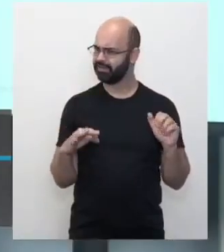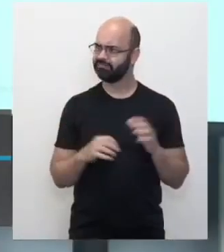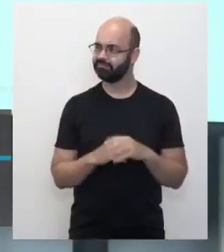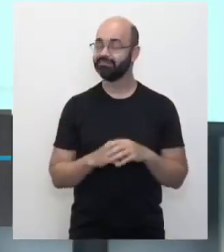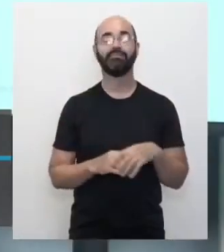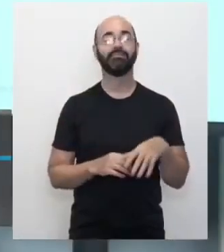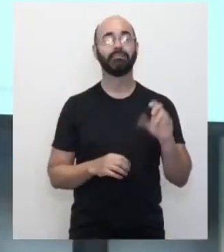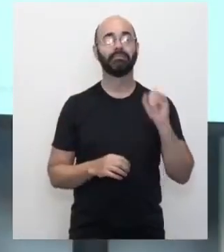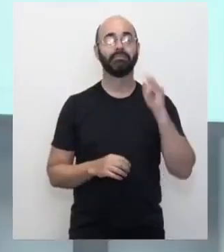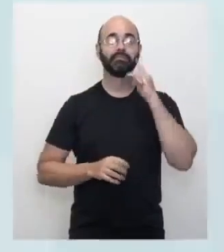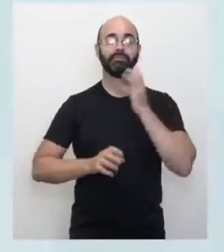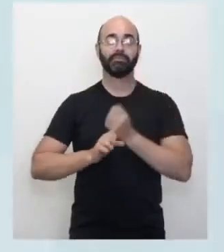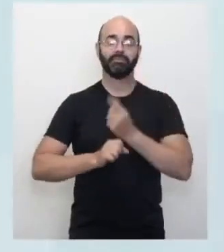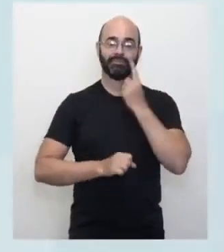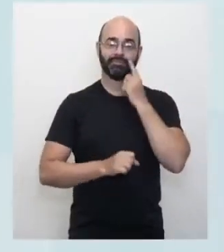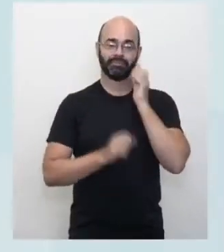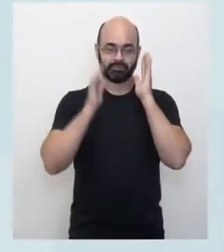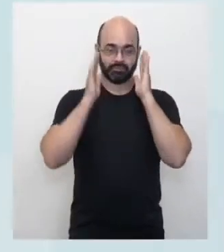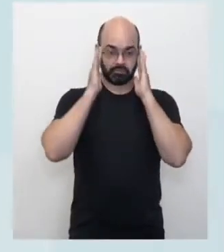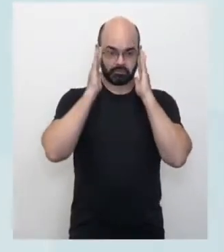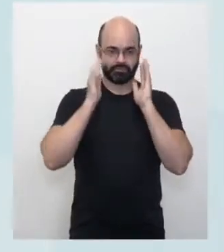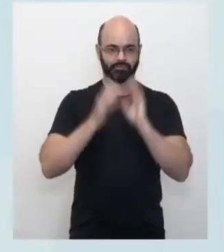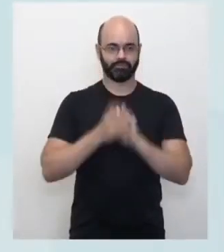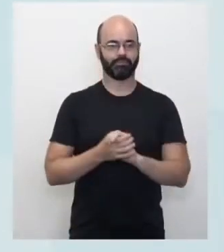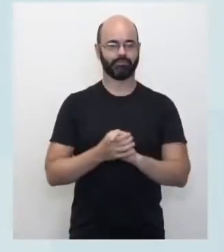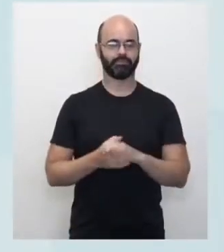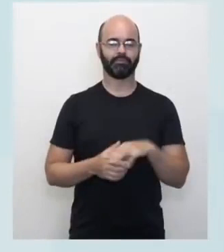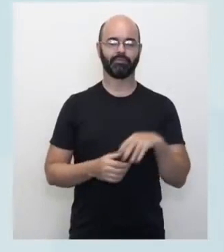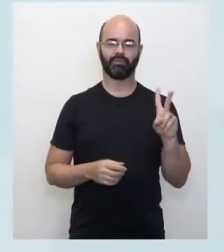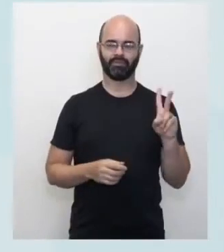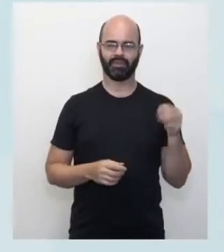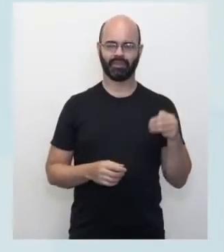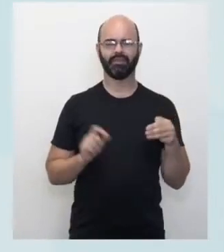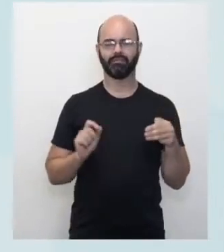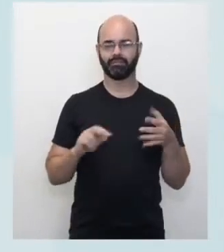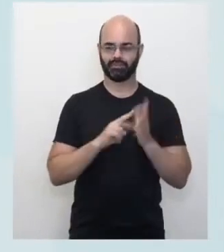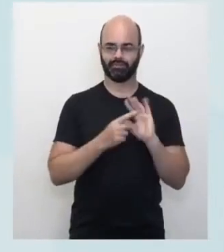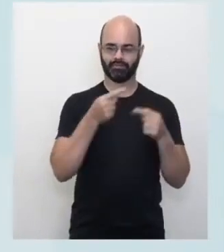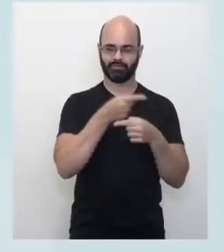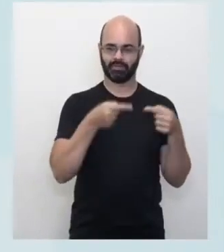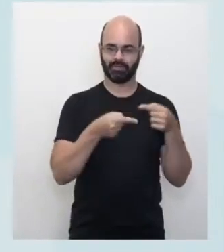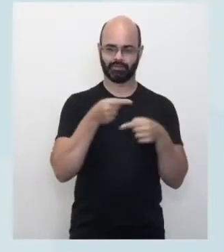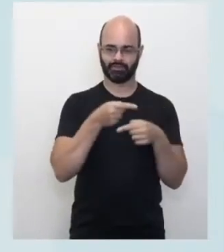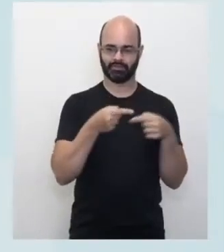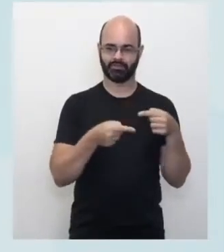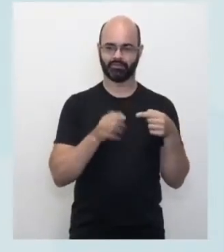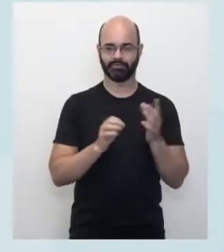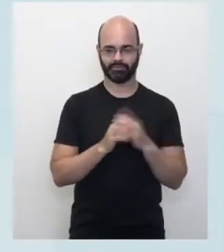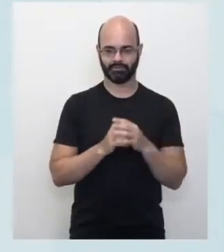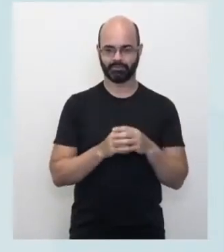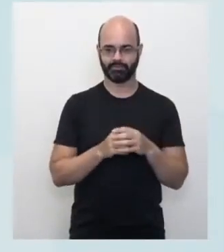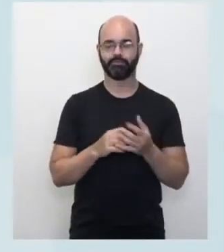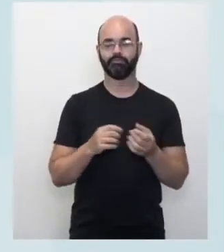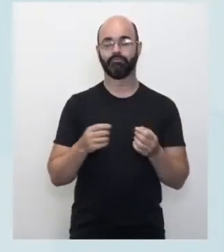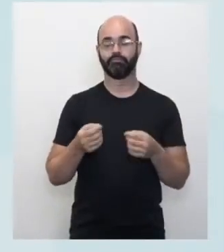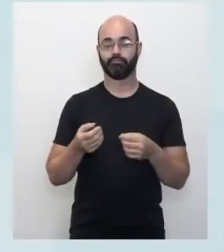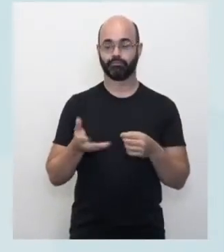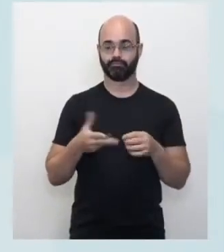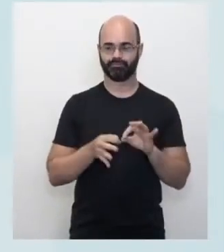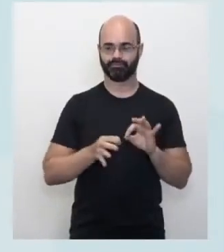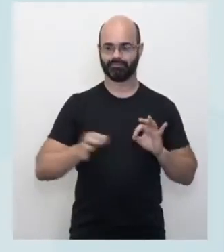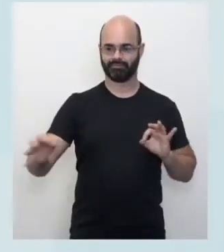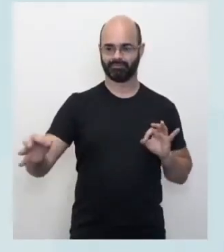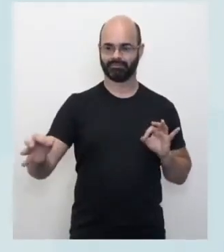para a conta, venham comigo. Então, o que é a velocidade média mesmo? É uma razão. Entre o quê? Entre a distância percorrida e o